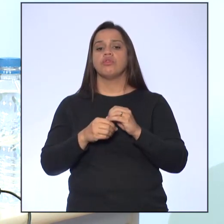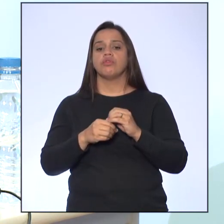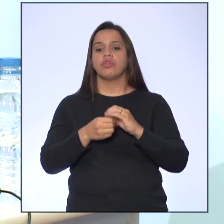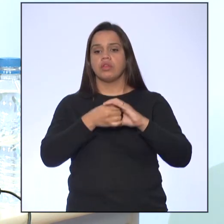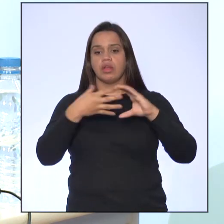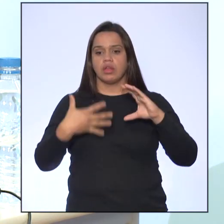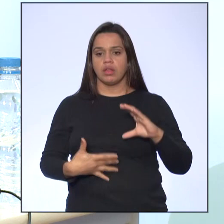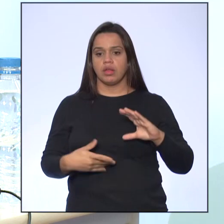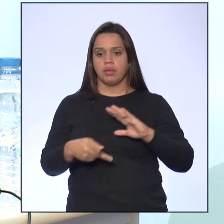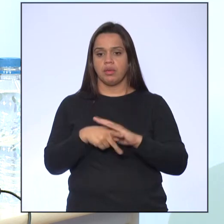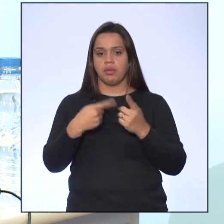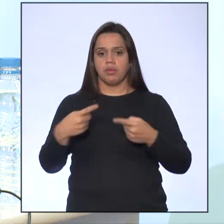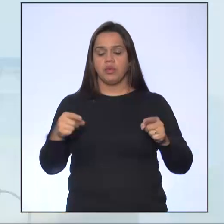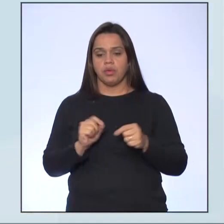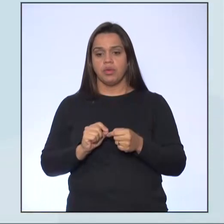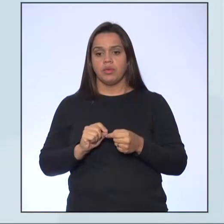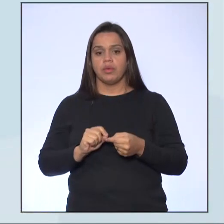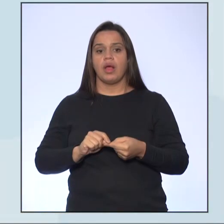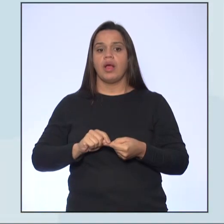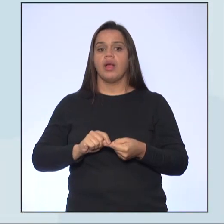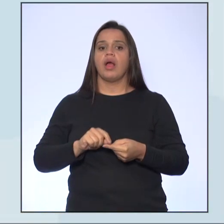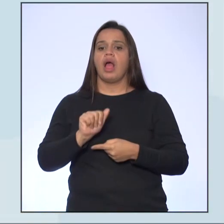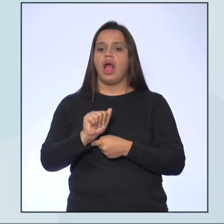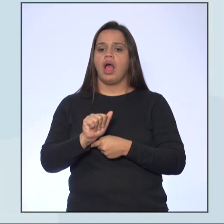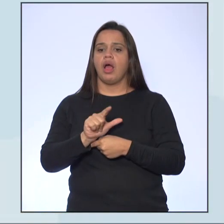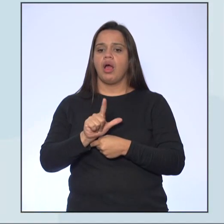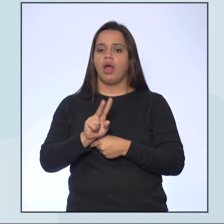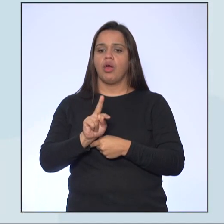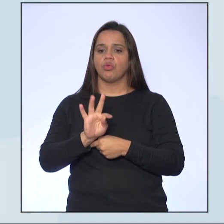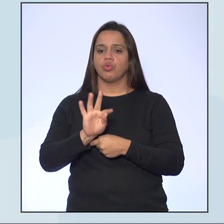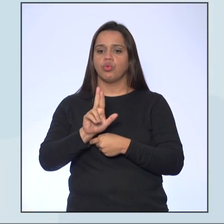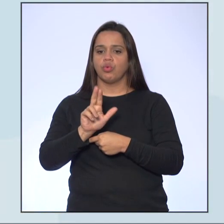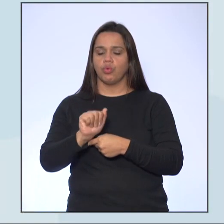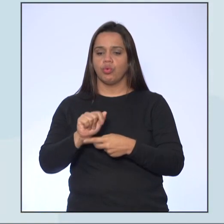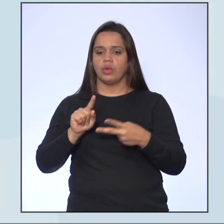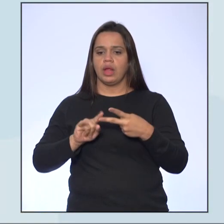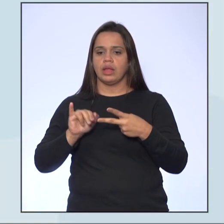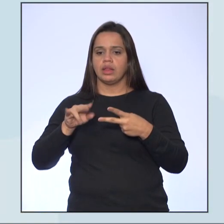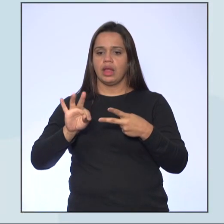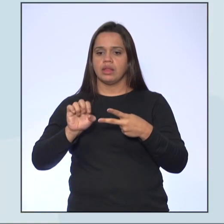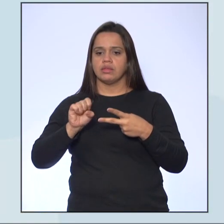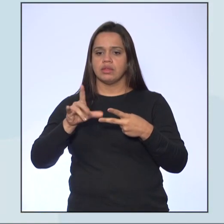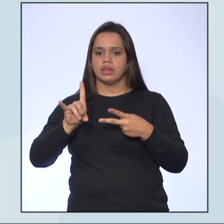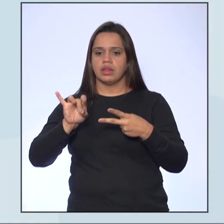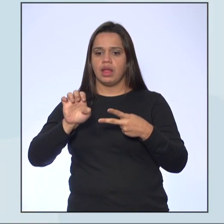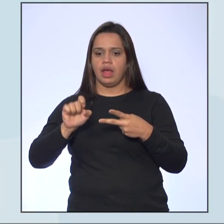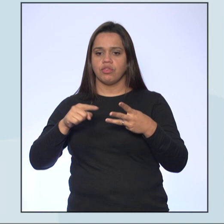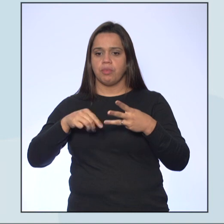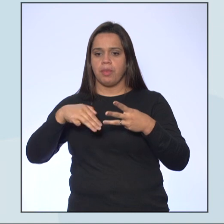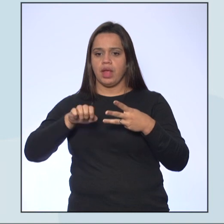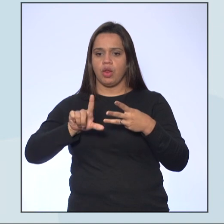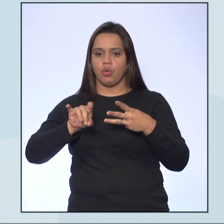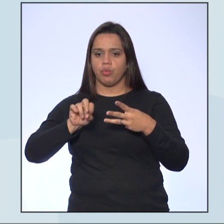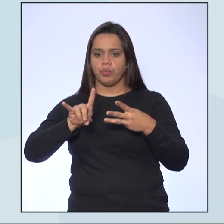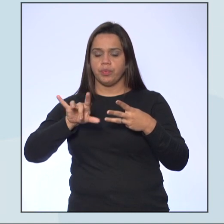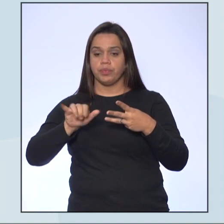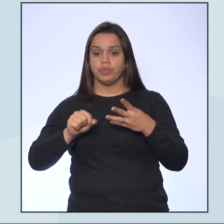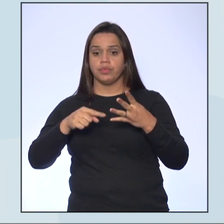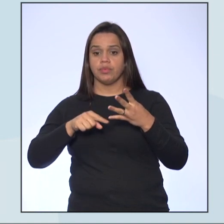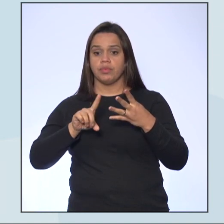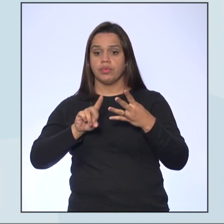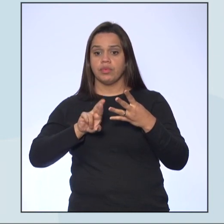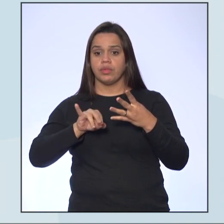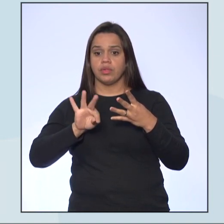música: altura, intensidade, timbre, melodia e ritmo. E a apreciação